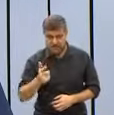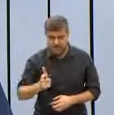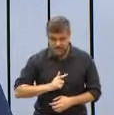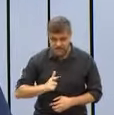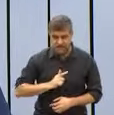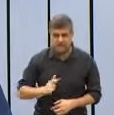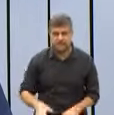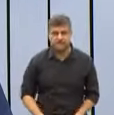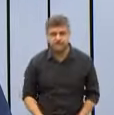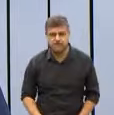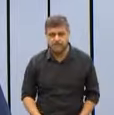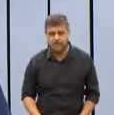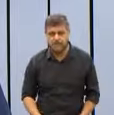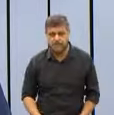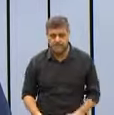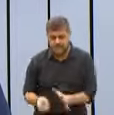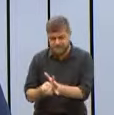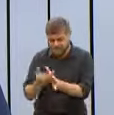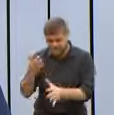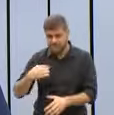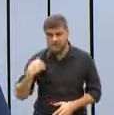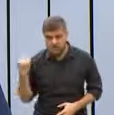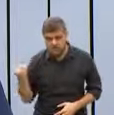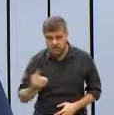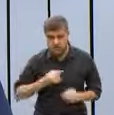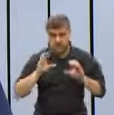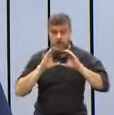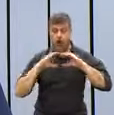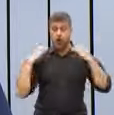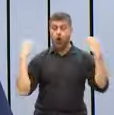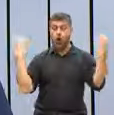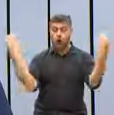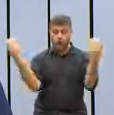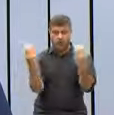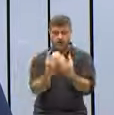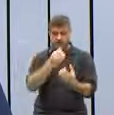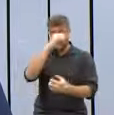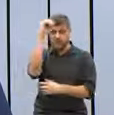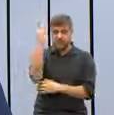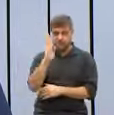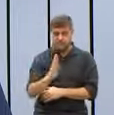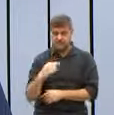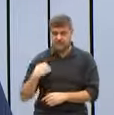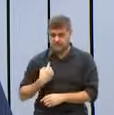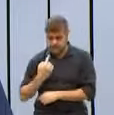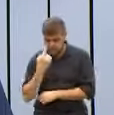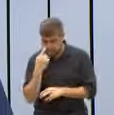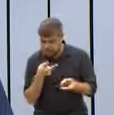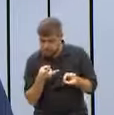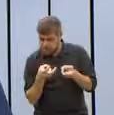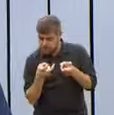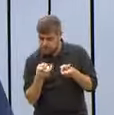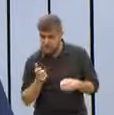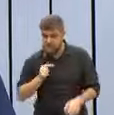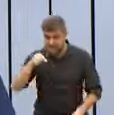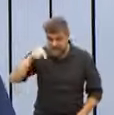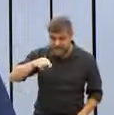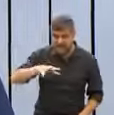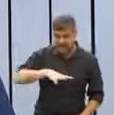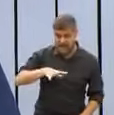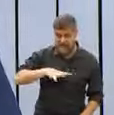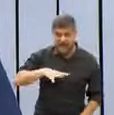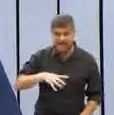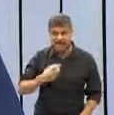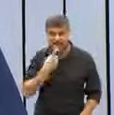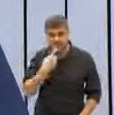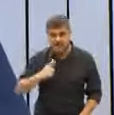existentes no município. Campinas, muitas das vezes, quando a gente vai em congressos nacionais, enfim, a gente vê que acaba sendo um